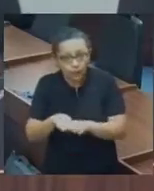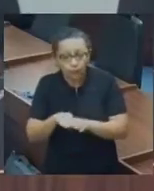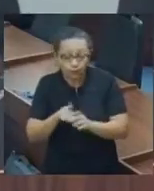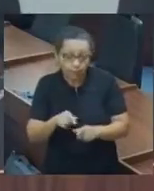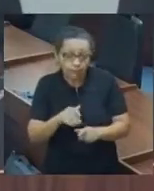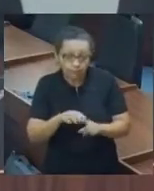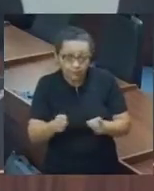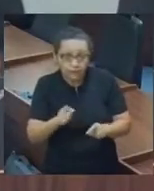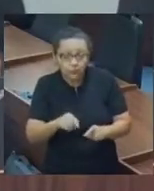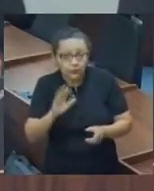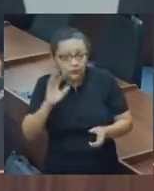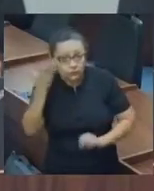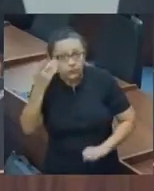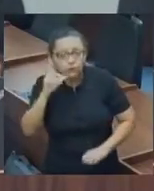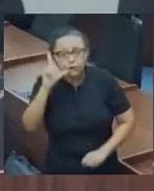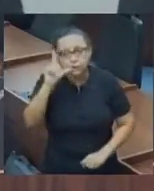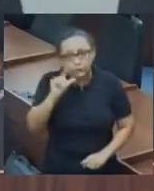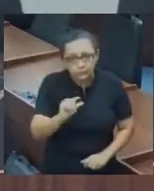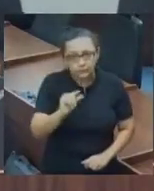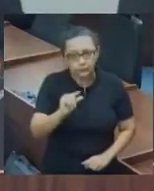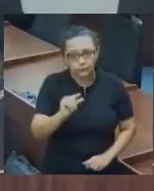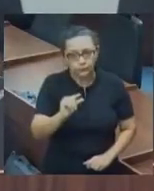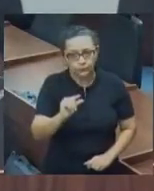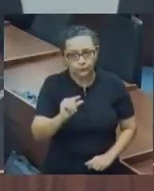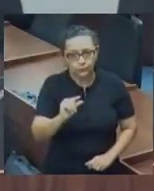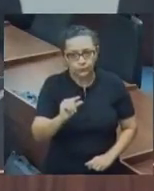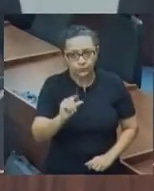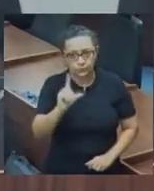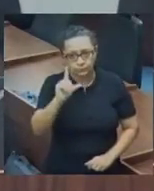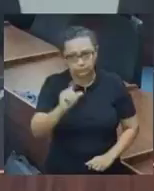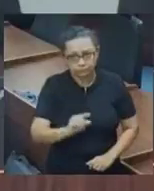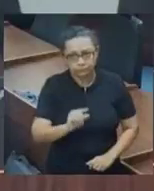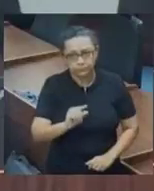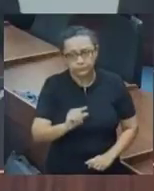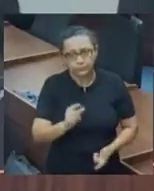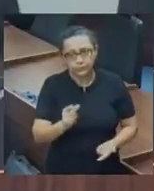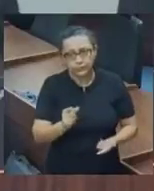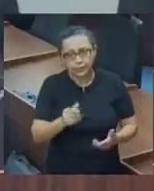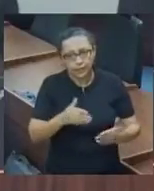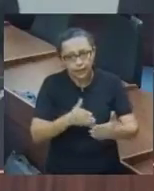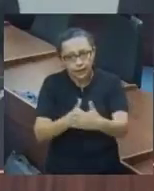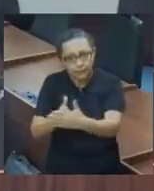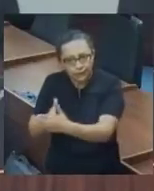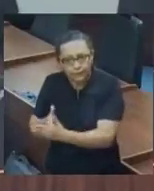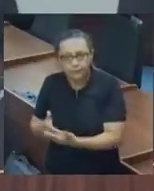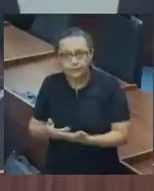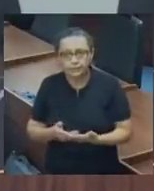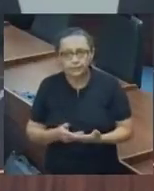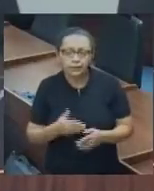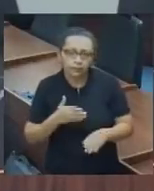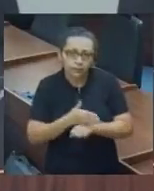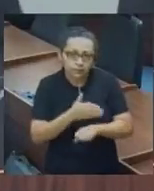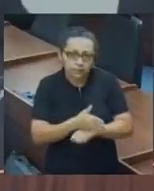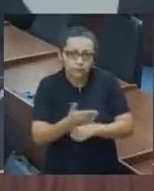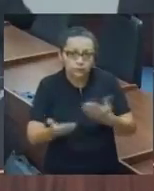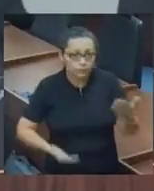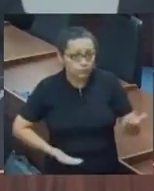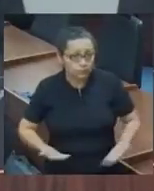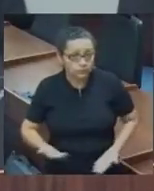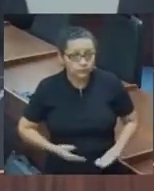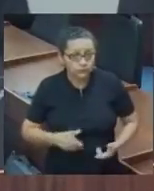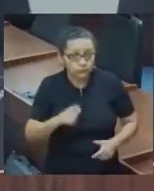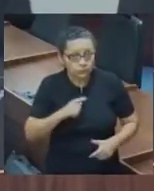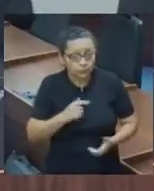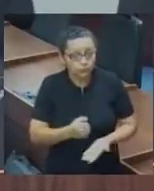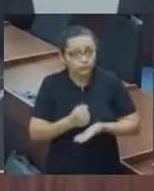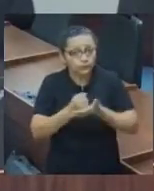uma solução que minimiza a a a barreira para acesso aos serviços que são prestados